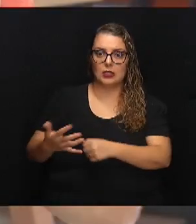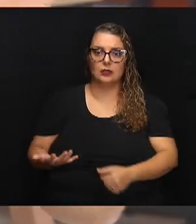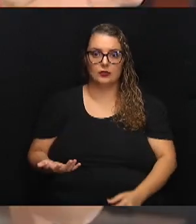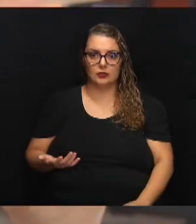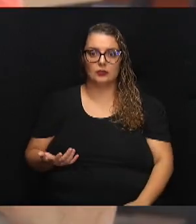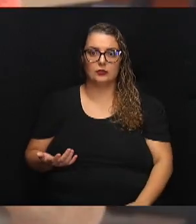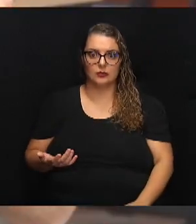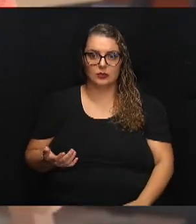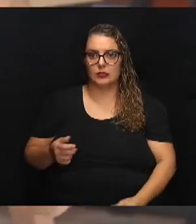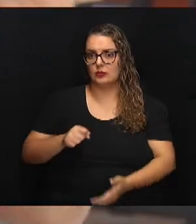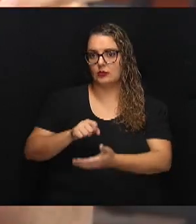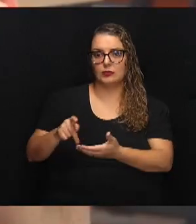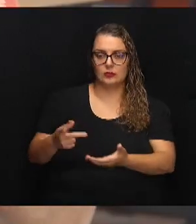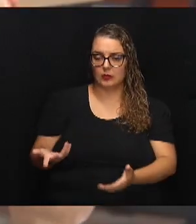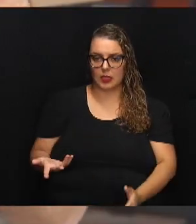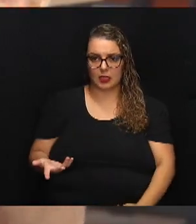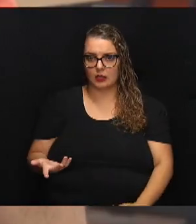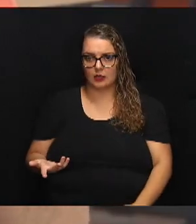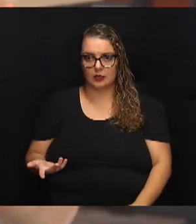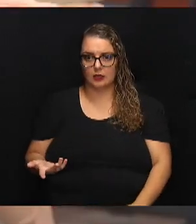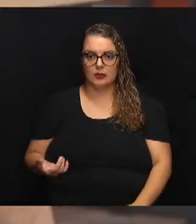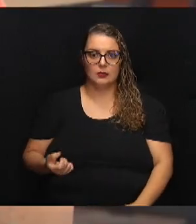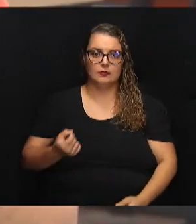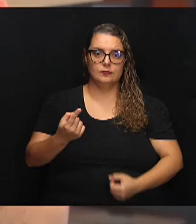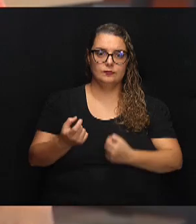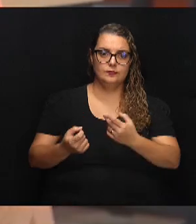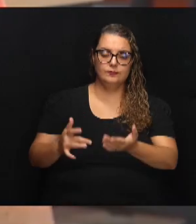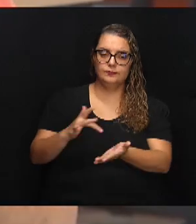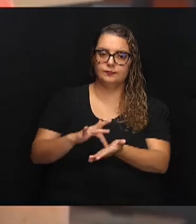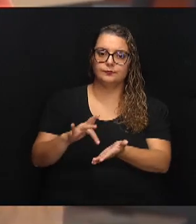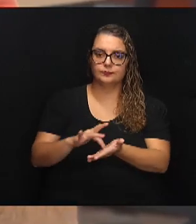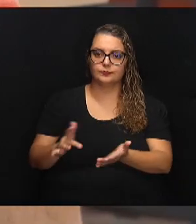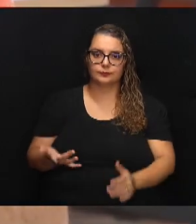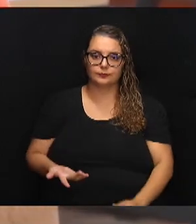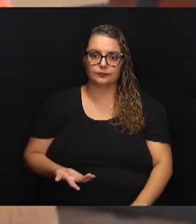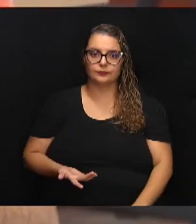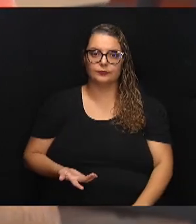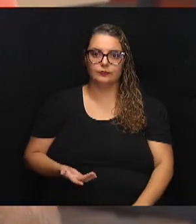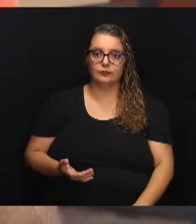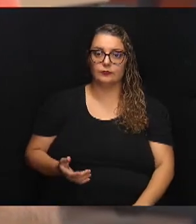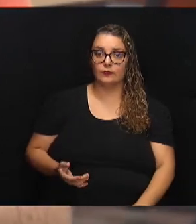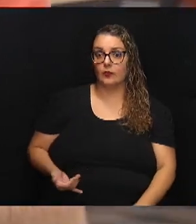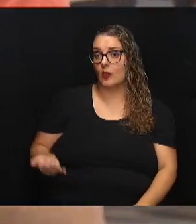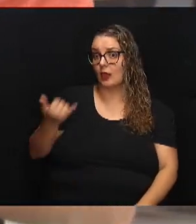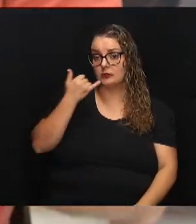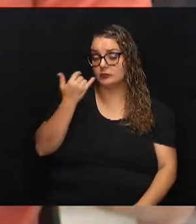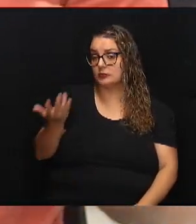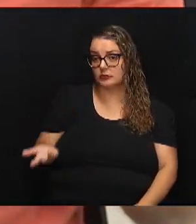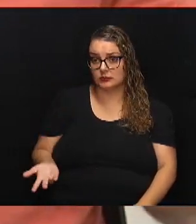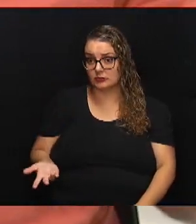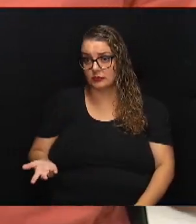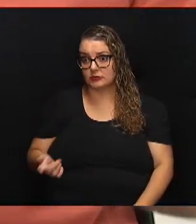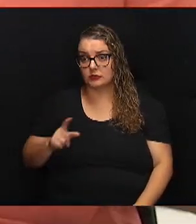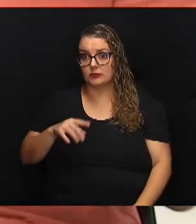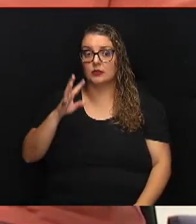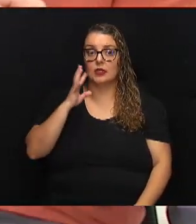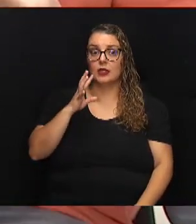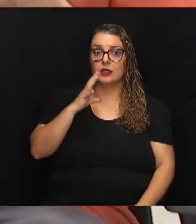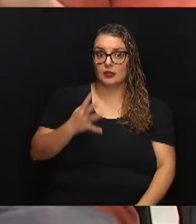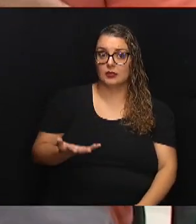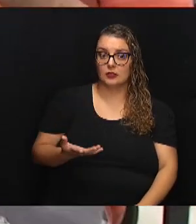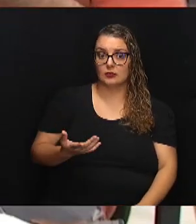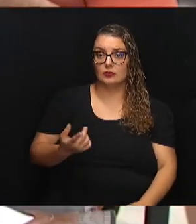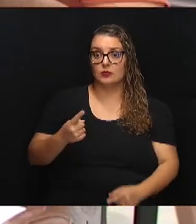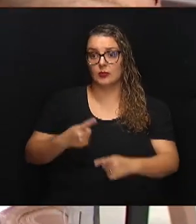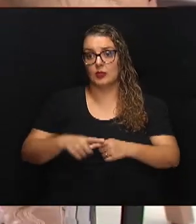um aplicativo em algum tablet, em algum smartphone. Isso é muito legal porque se